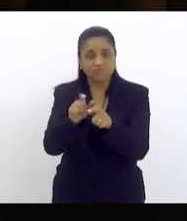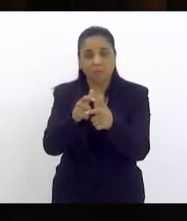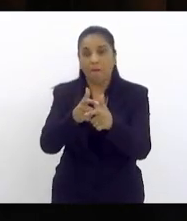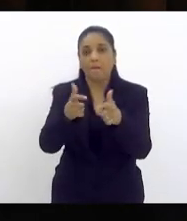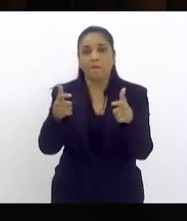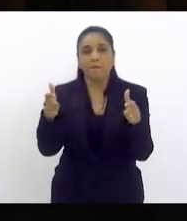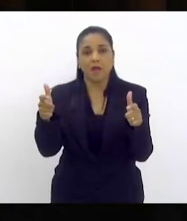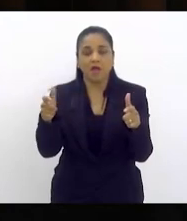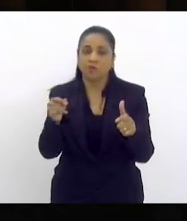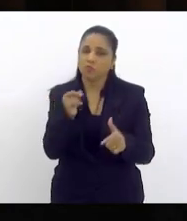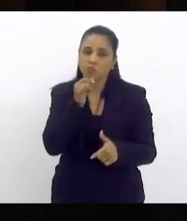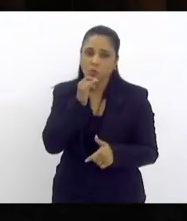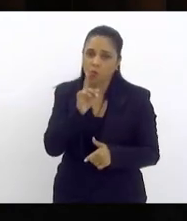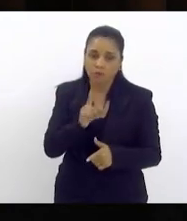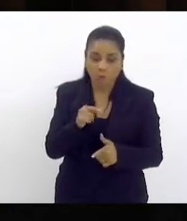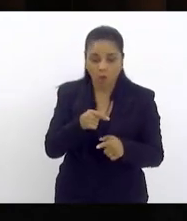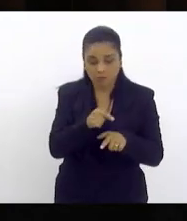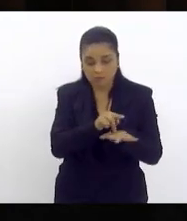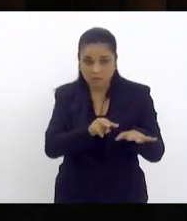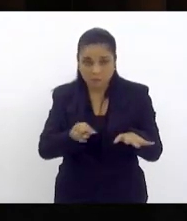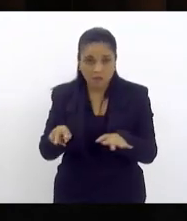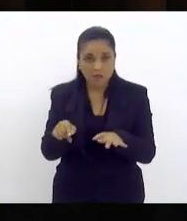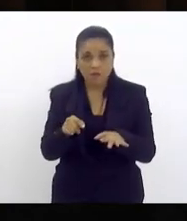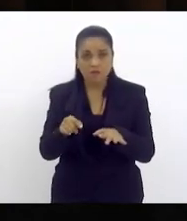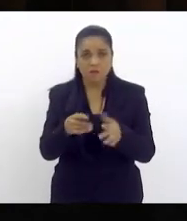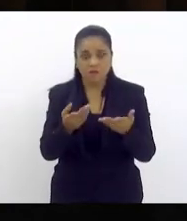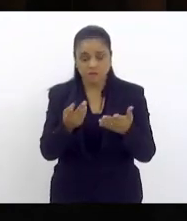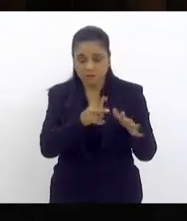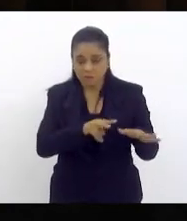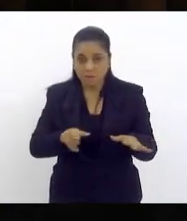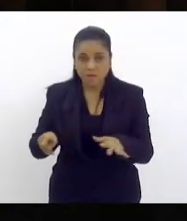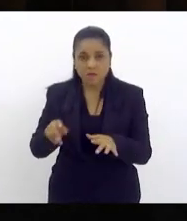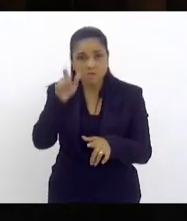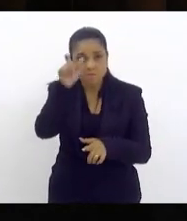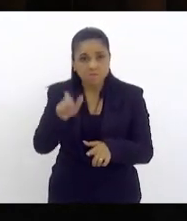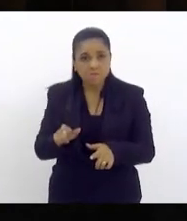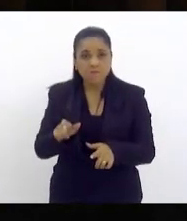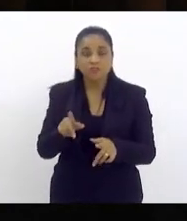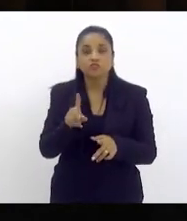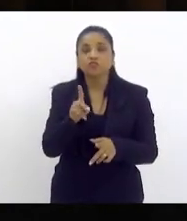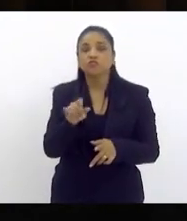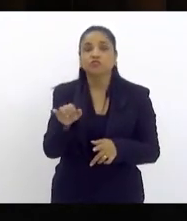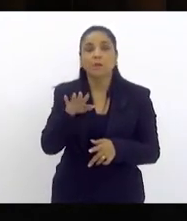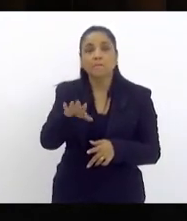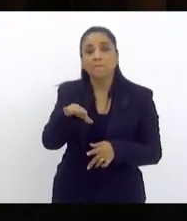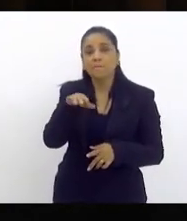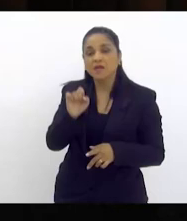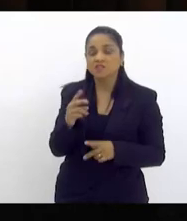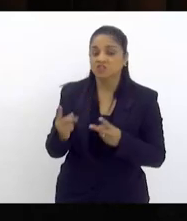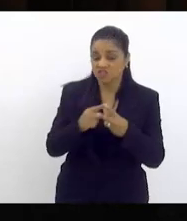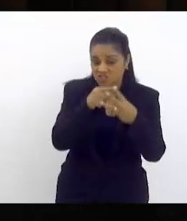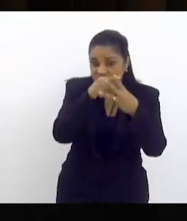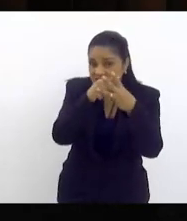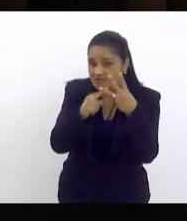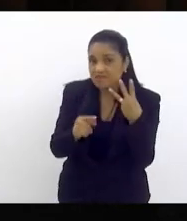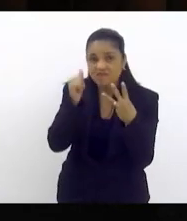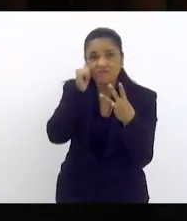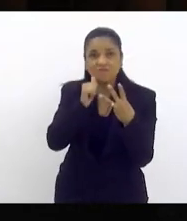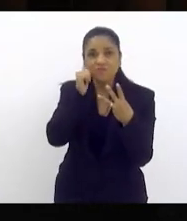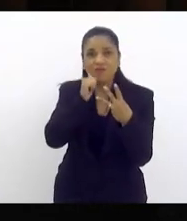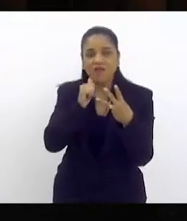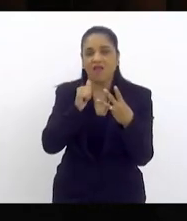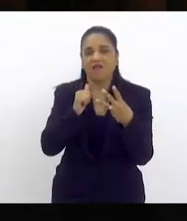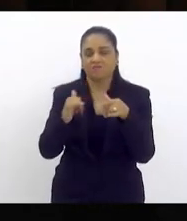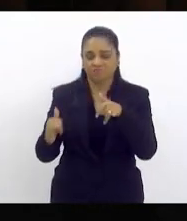toa. Nesta semana, semana do Dia das Mães, a gente teve 3 mulheres vítimas